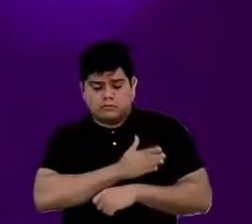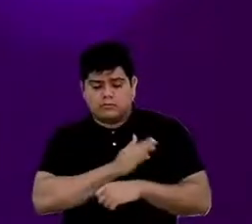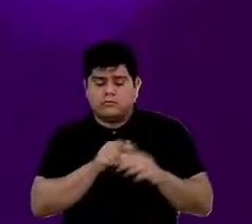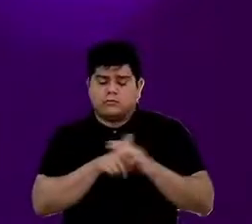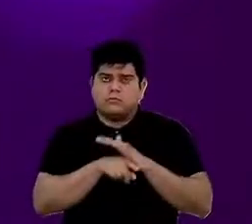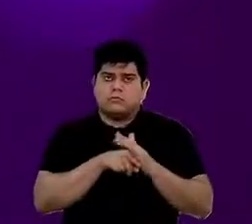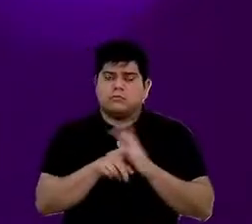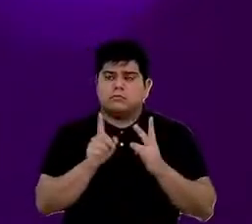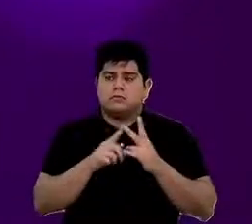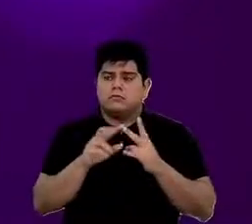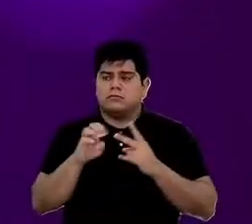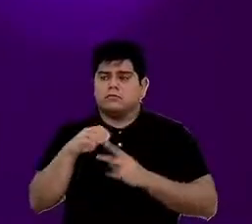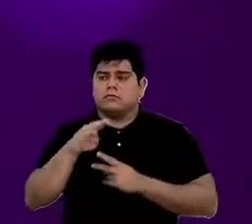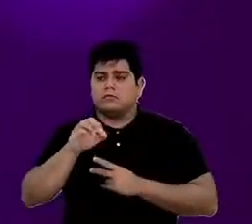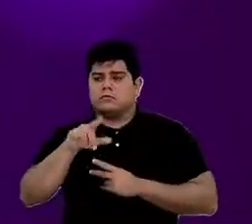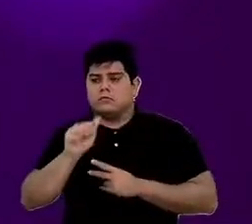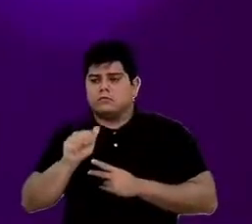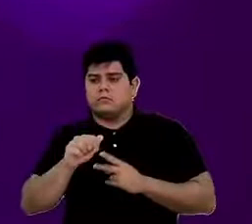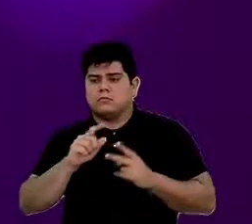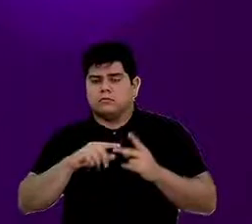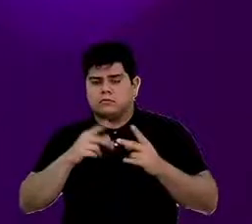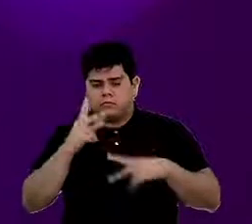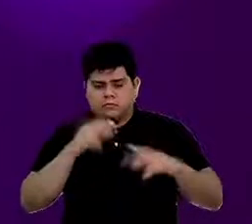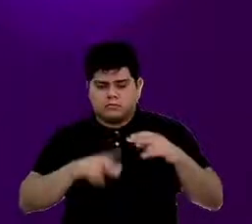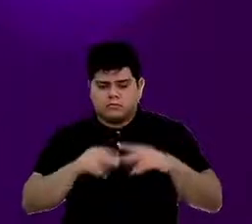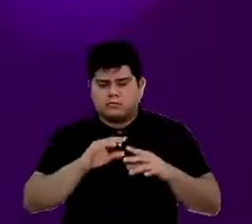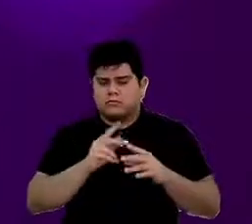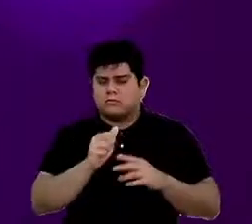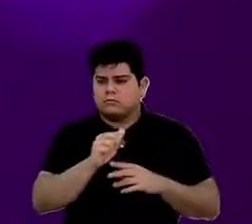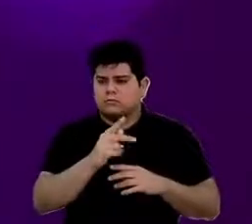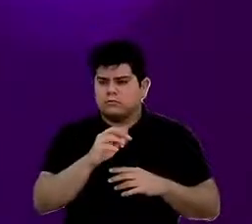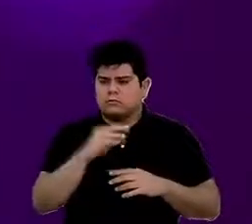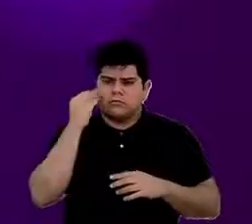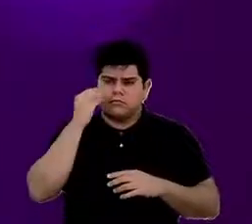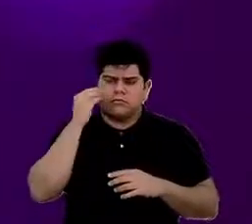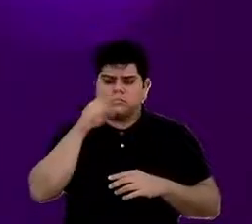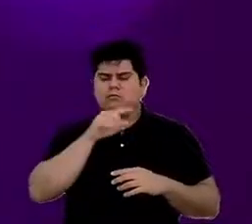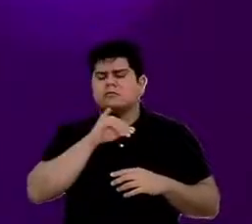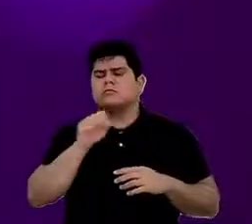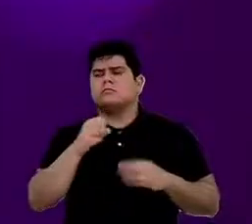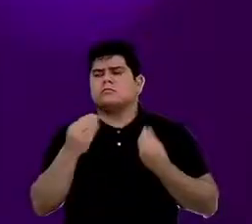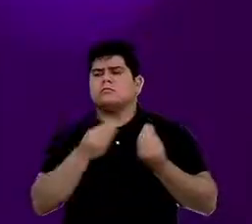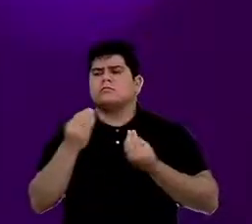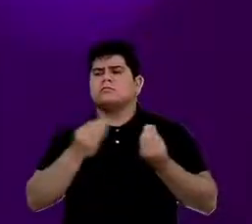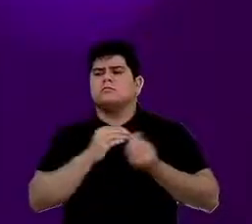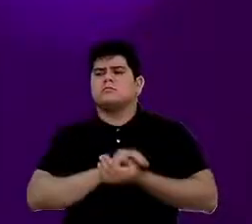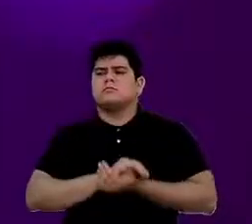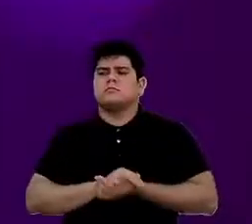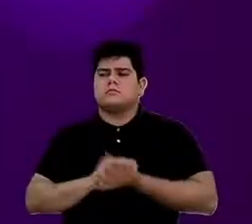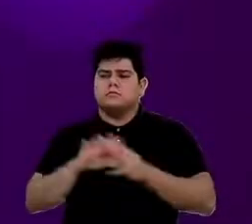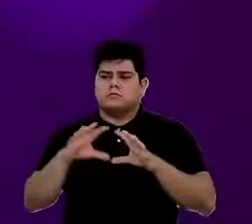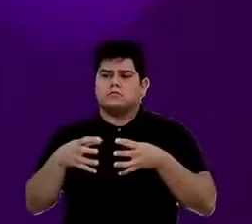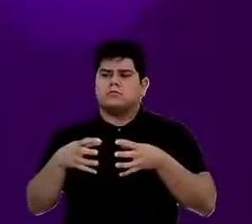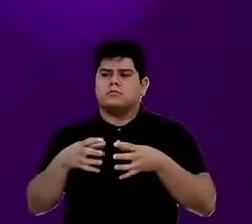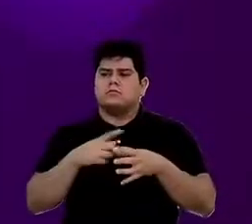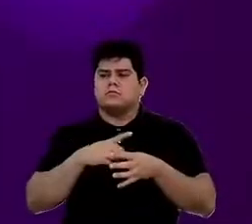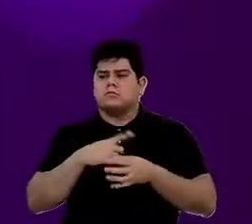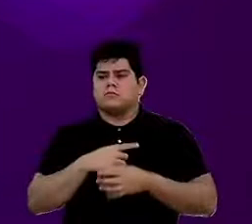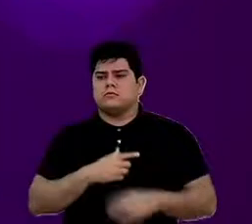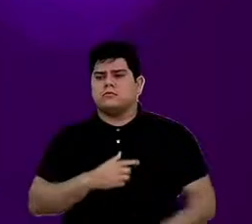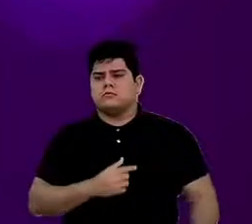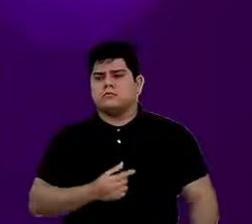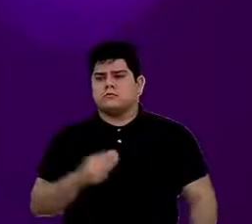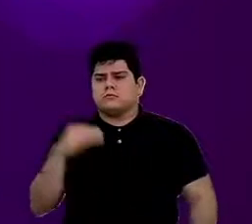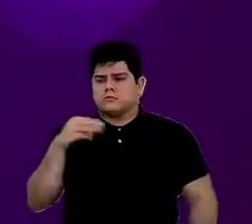investigar embolia pulmonar e dissecções aórticas. Tua experiência em relação aí nisso e no grupo, temos ainda aí